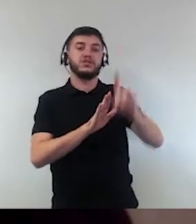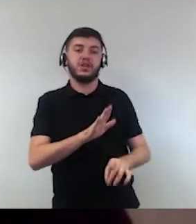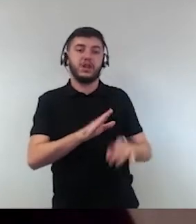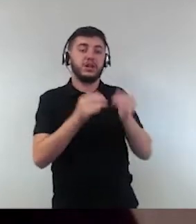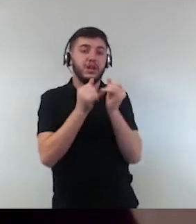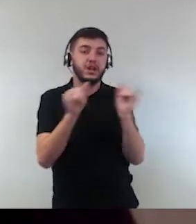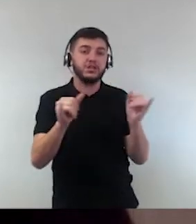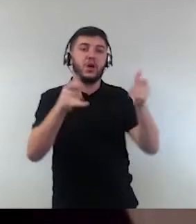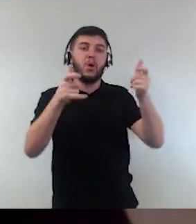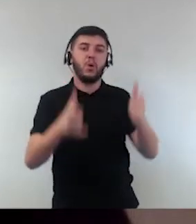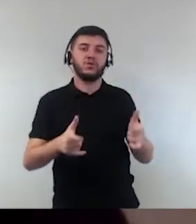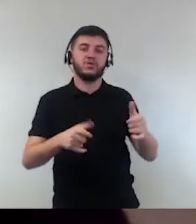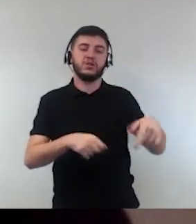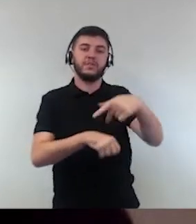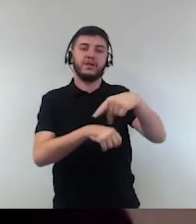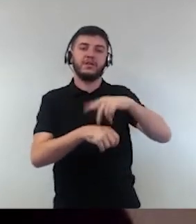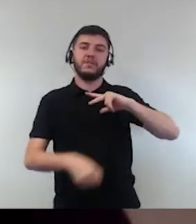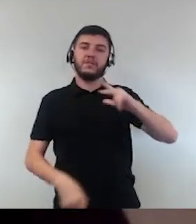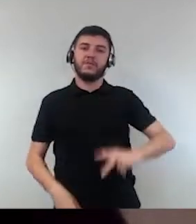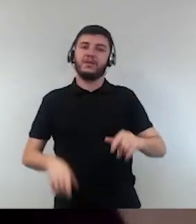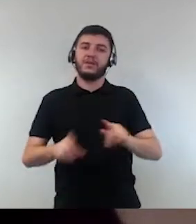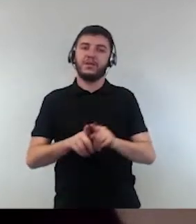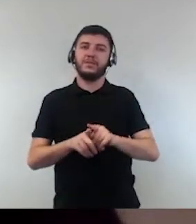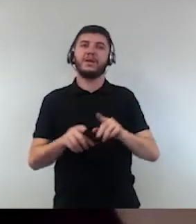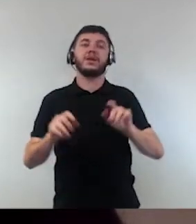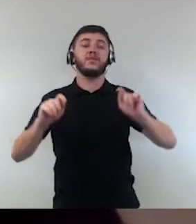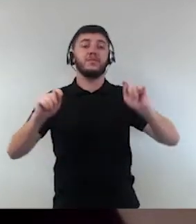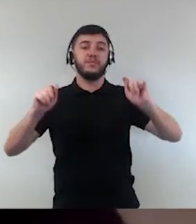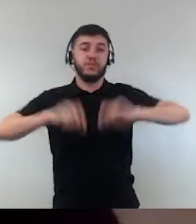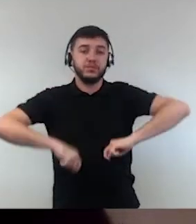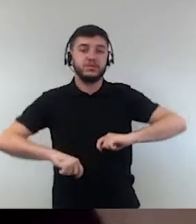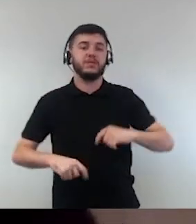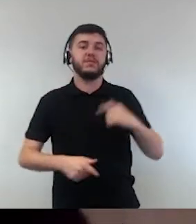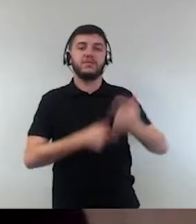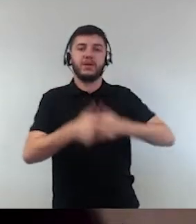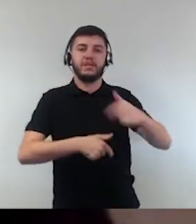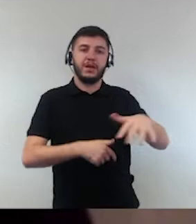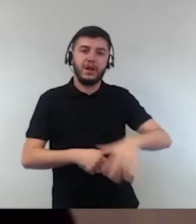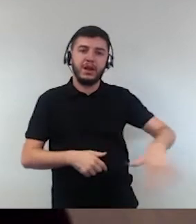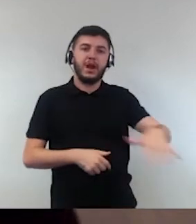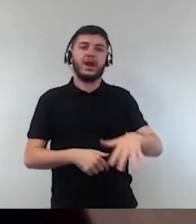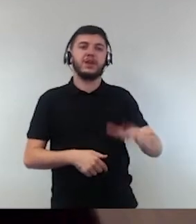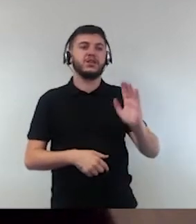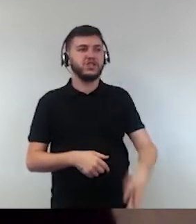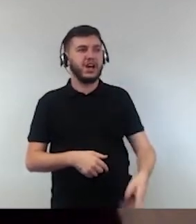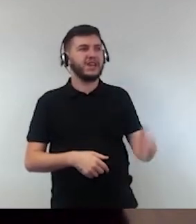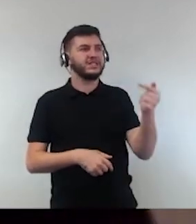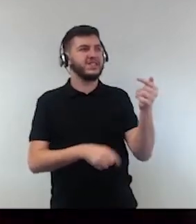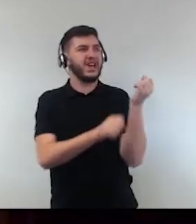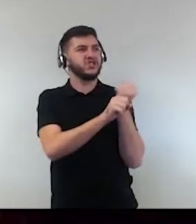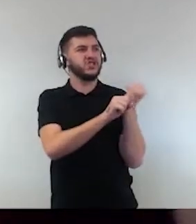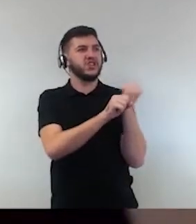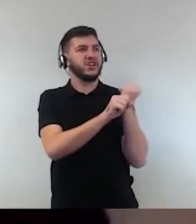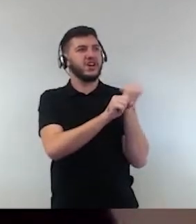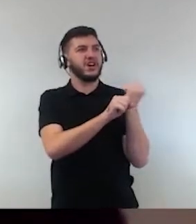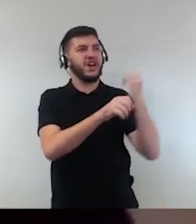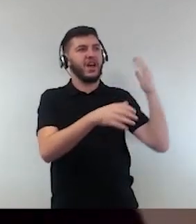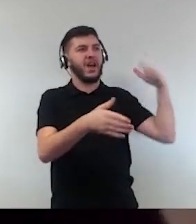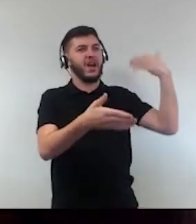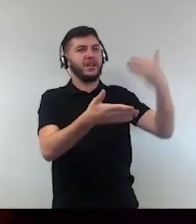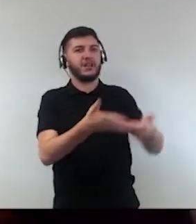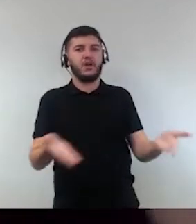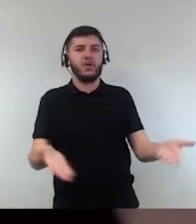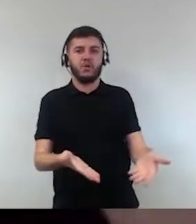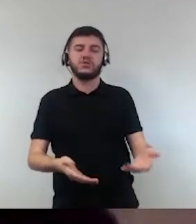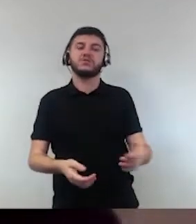sim a necessidade e a vontade de atuar na área, lá se vão aí 7 anos. Então, para iniciar o tema, eu